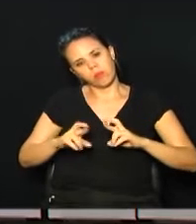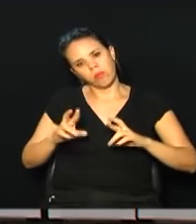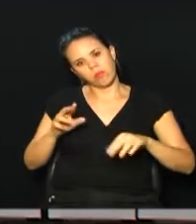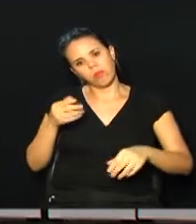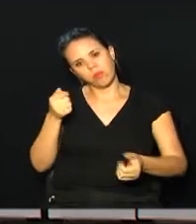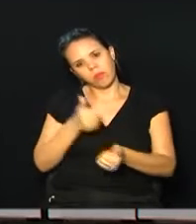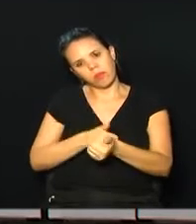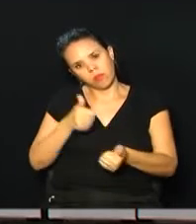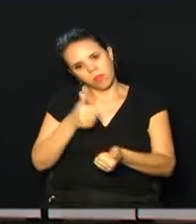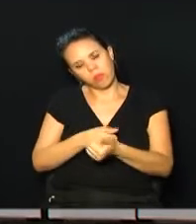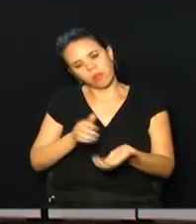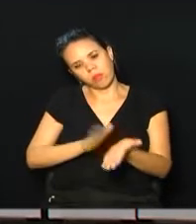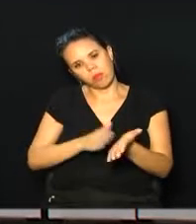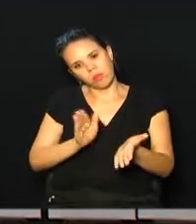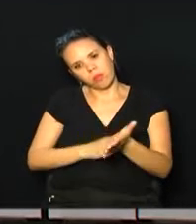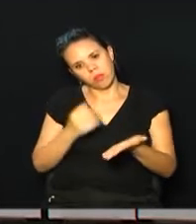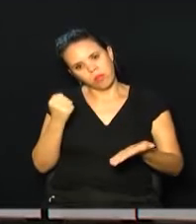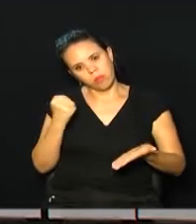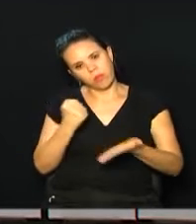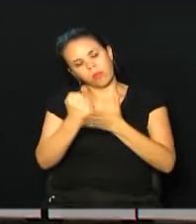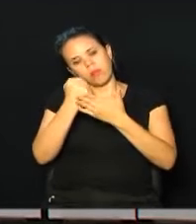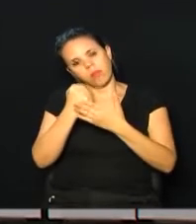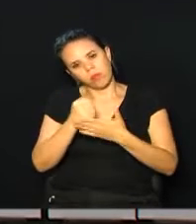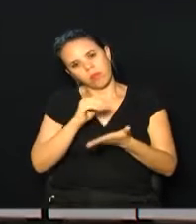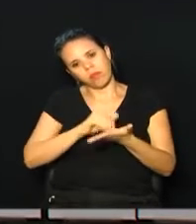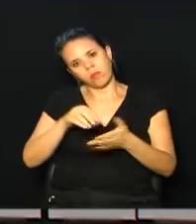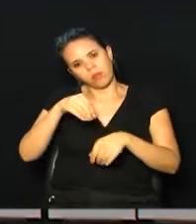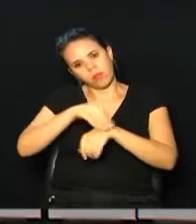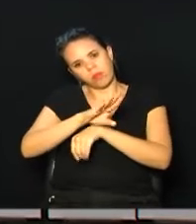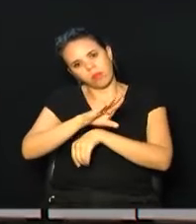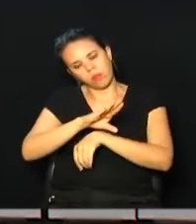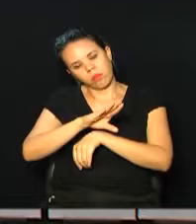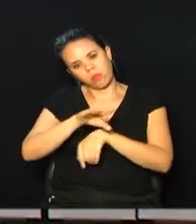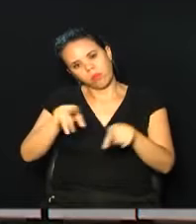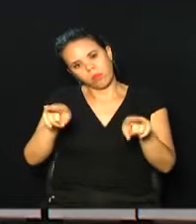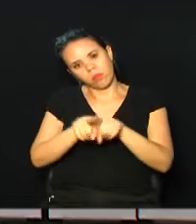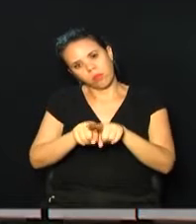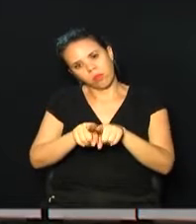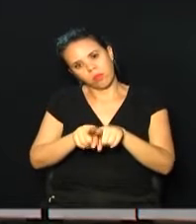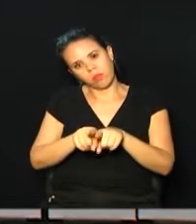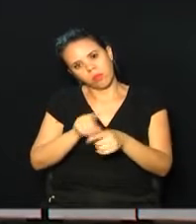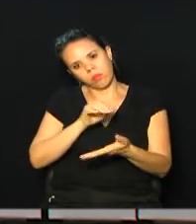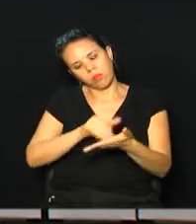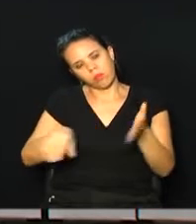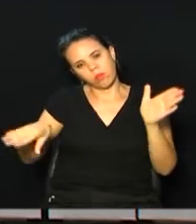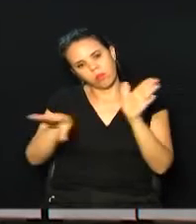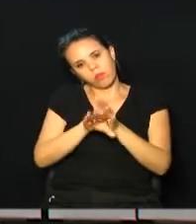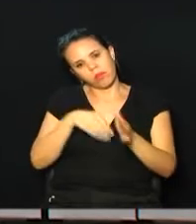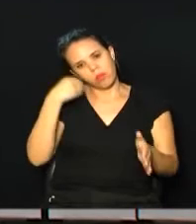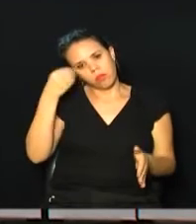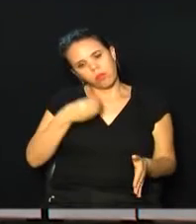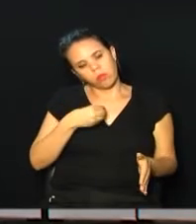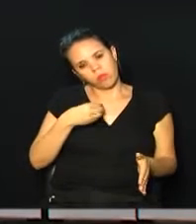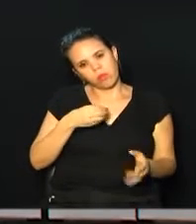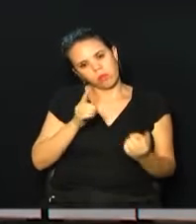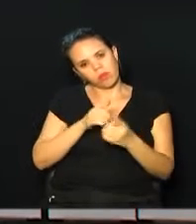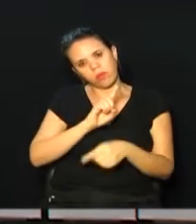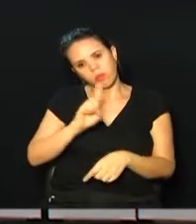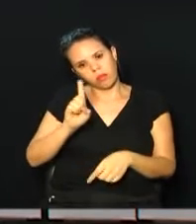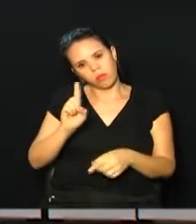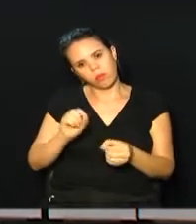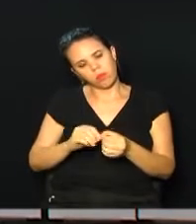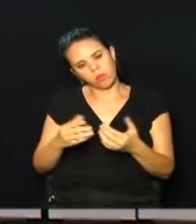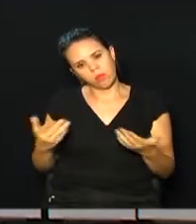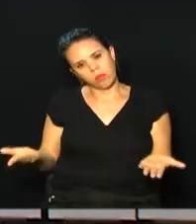cima, cobrar ajuda. Passa às vezes para o secretário também, que às vezes nem o secretário chega no conhecimento dele que o serviço não está sendo